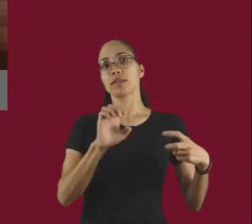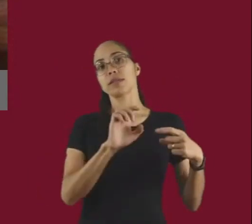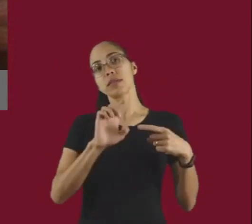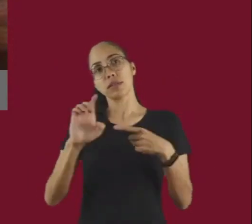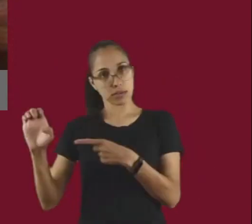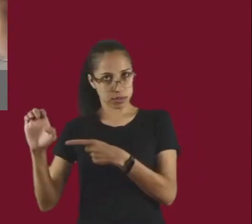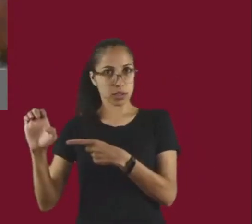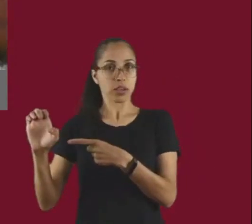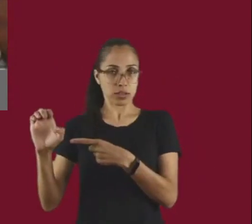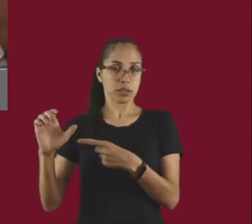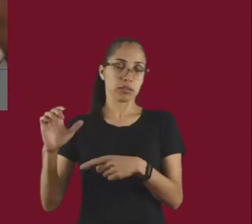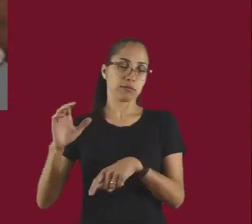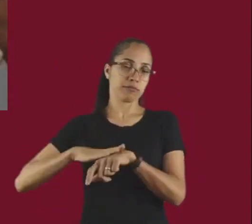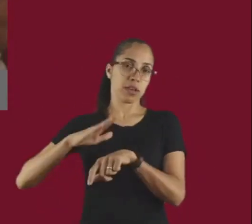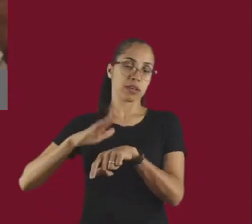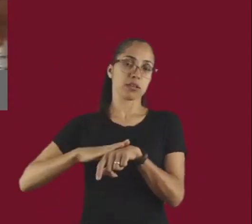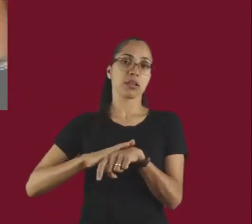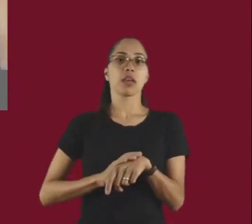Eu, como outras pessoas,